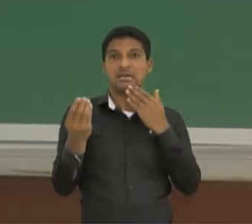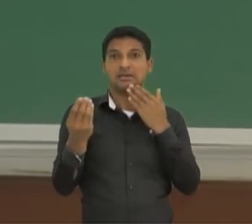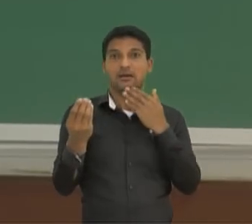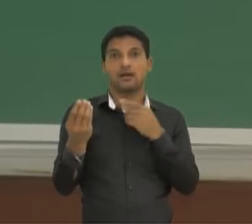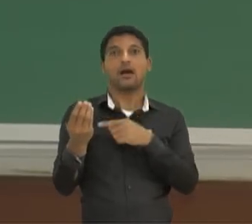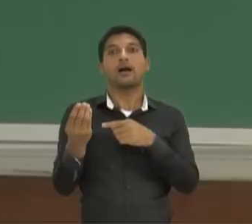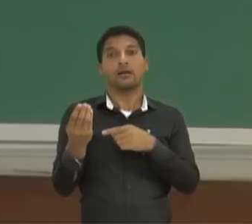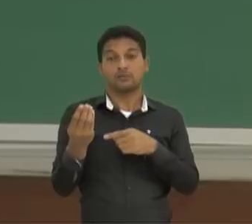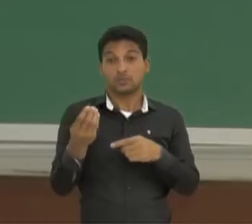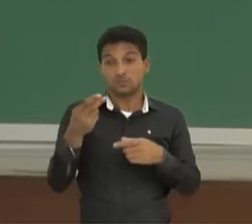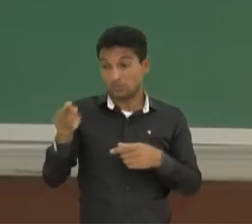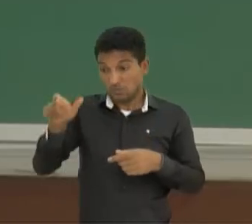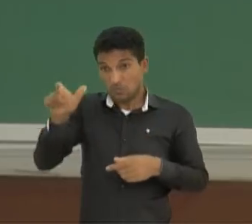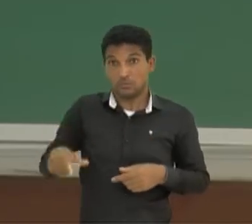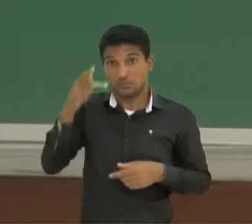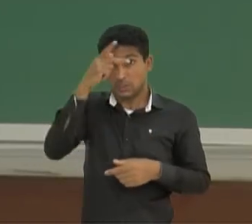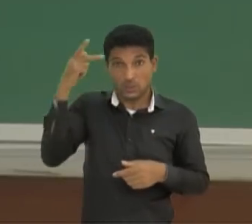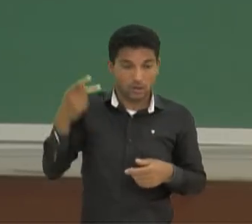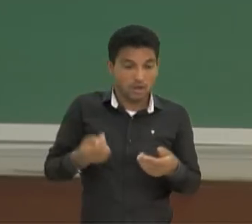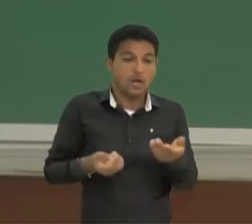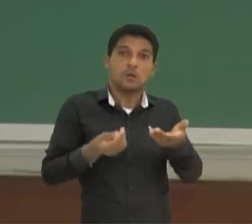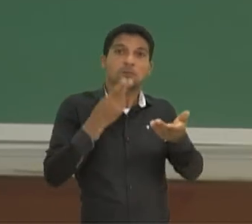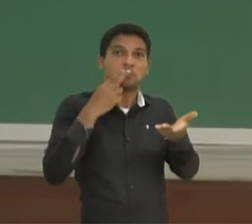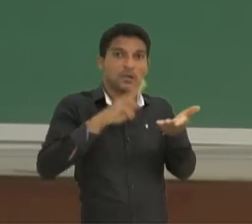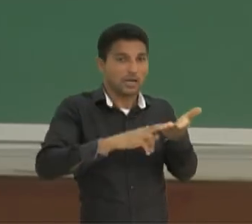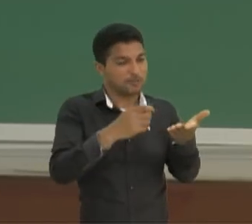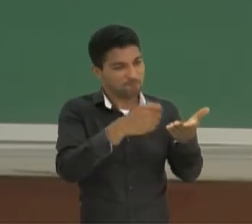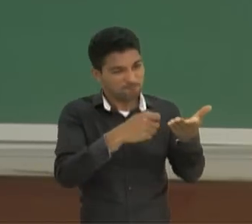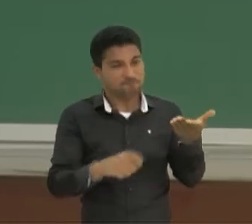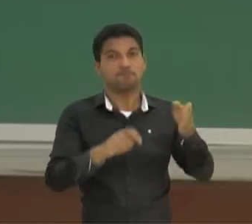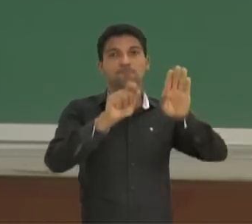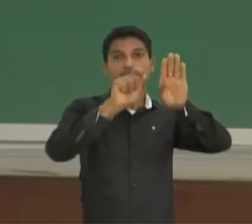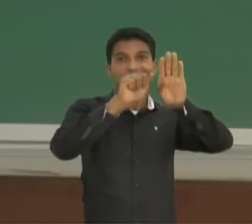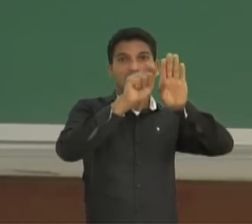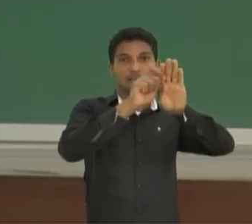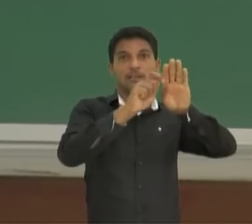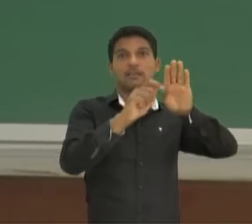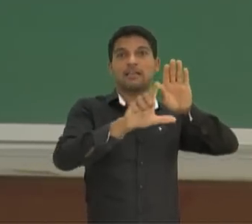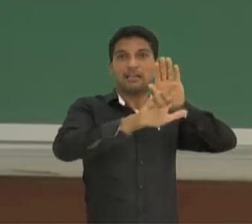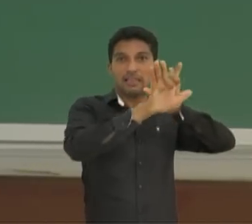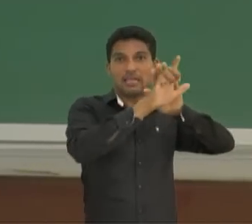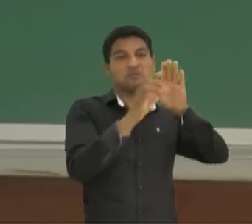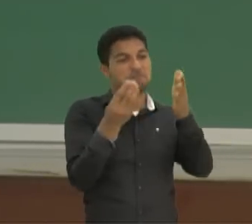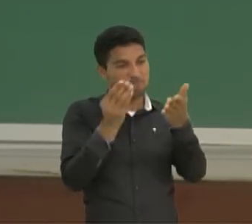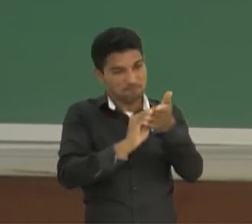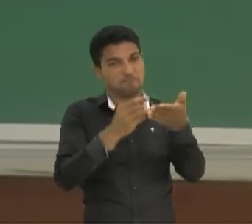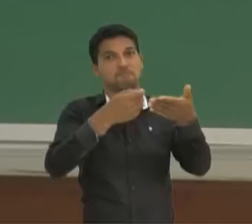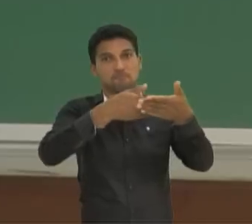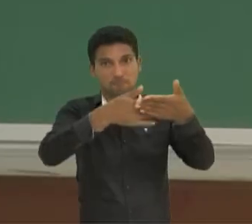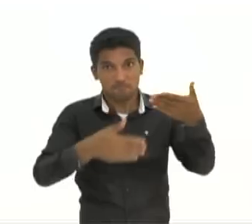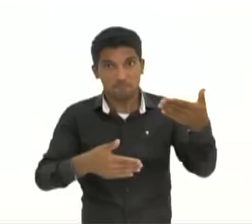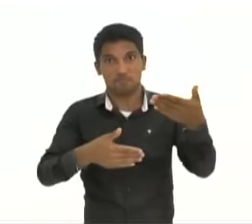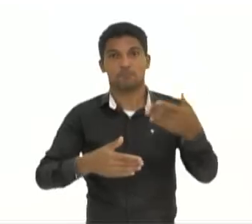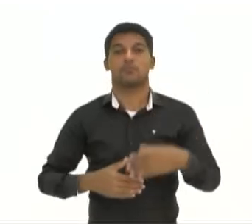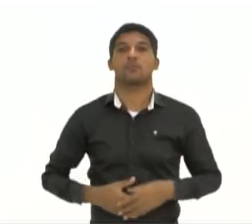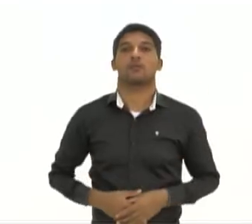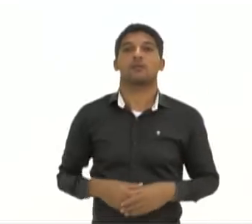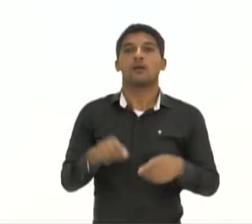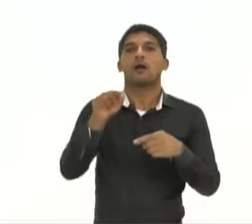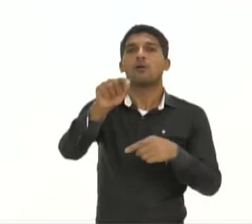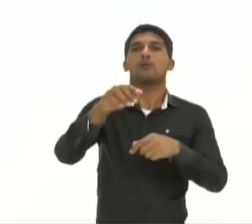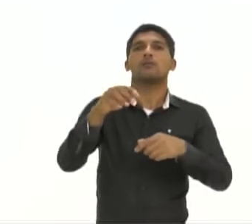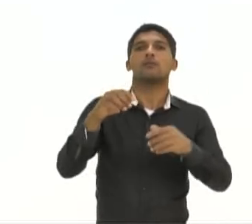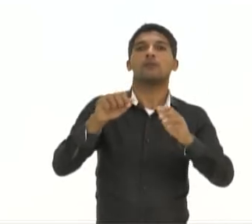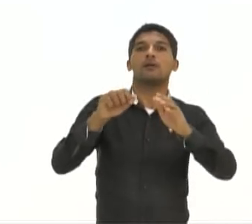reclamação reivindicando ali um outro produto. Né? Então, continuando aqui, no exercício 4, eu vou pedir para vocês dizer para mim